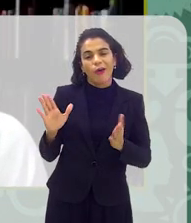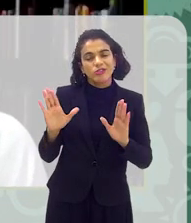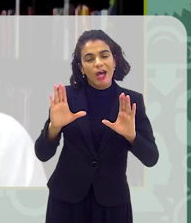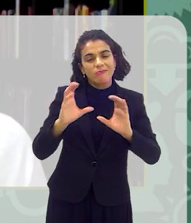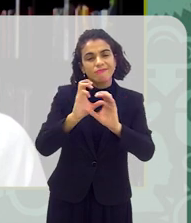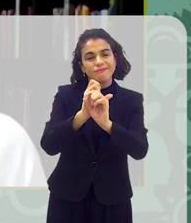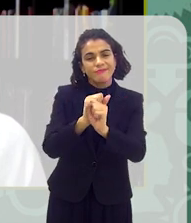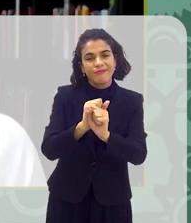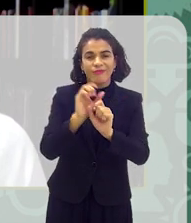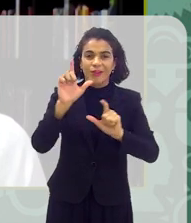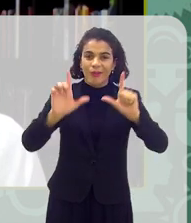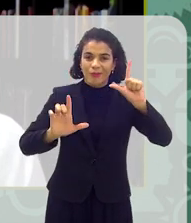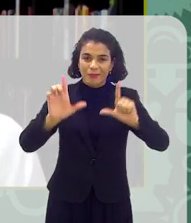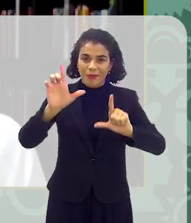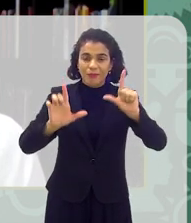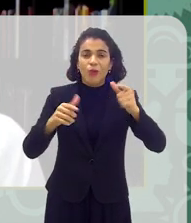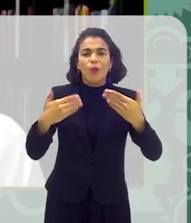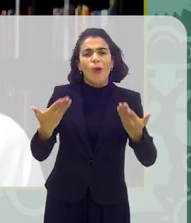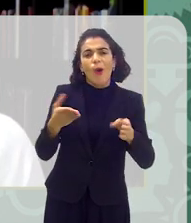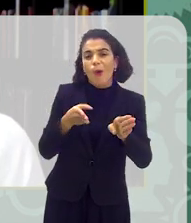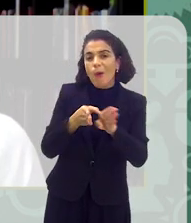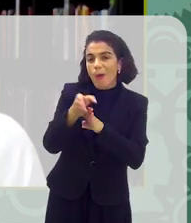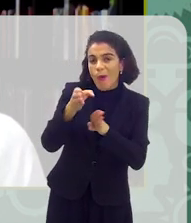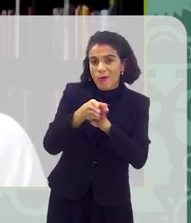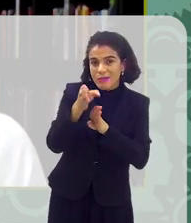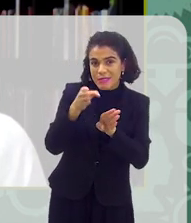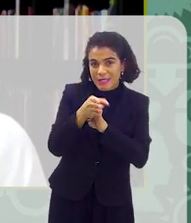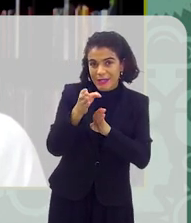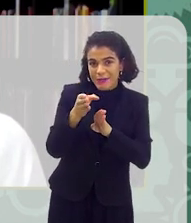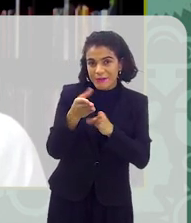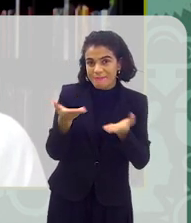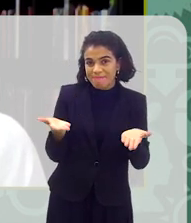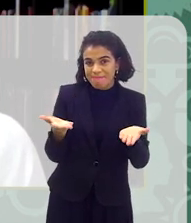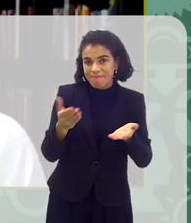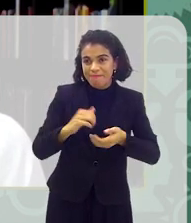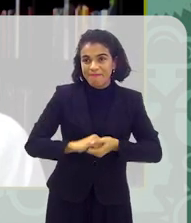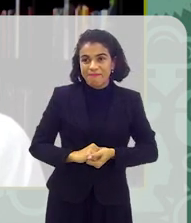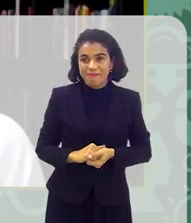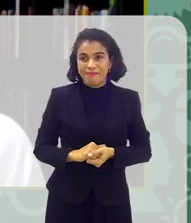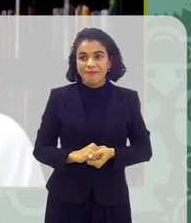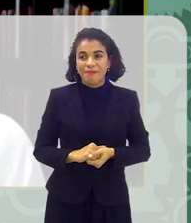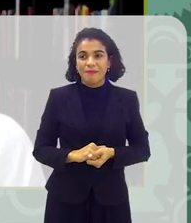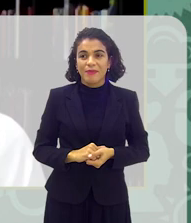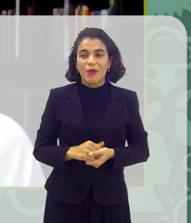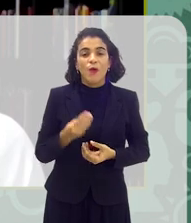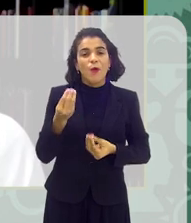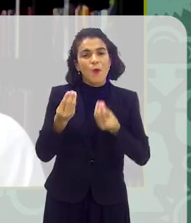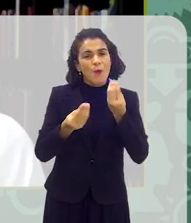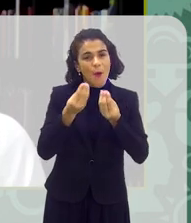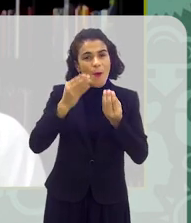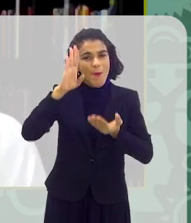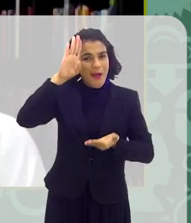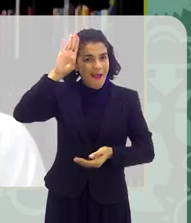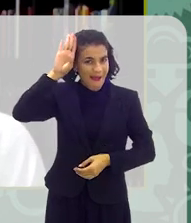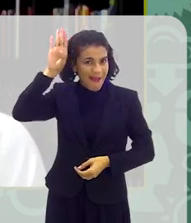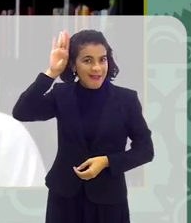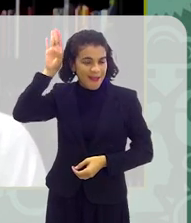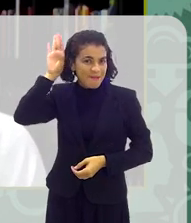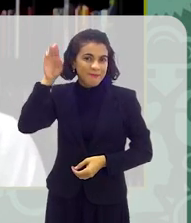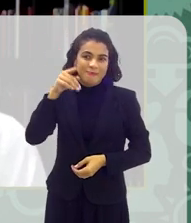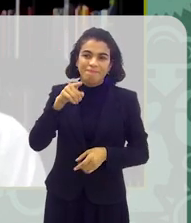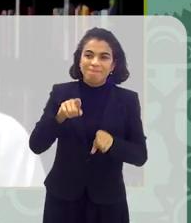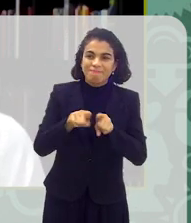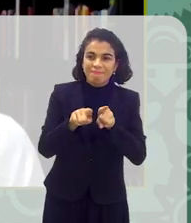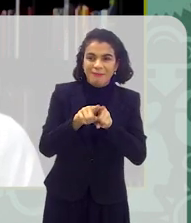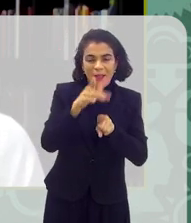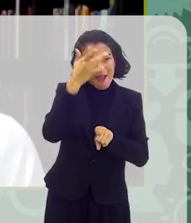Professor, encaminhando para o final, então, queria escutar do senhor qual o conselho que o senhor deixa. Falando também como acadêmico,